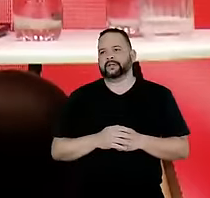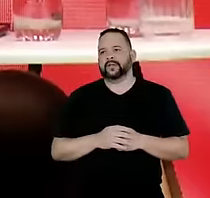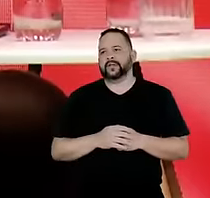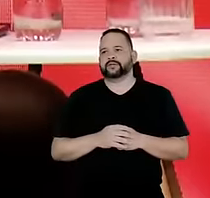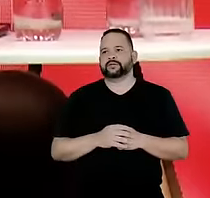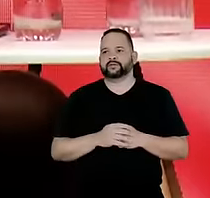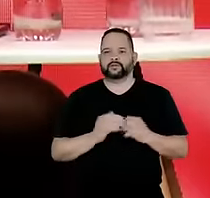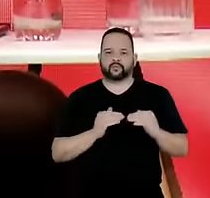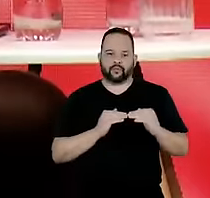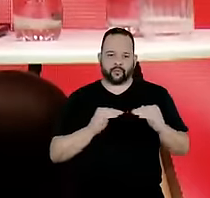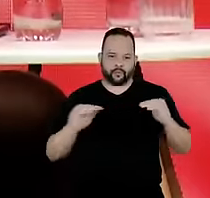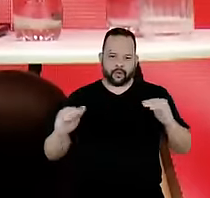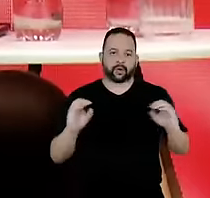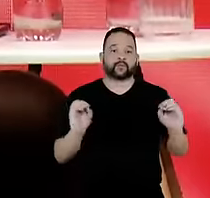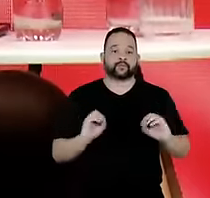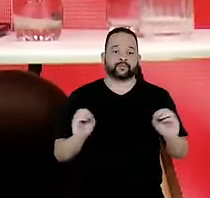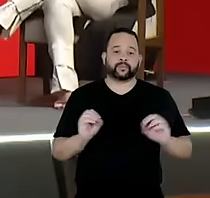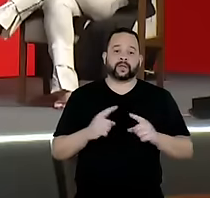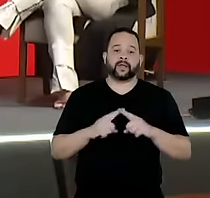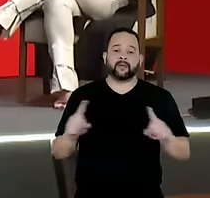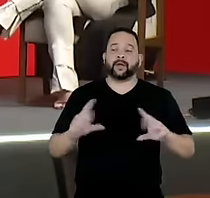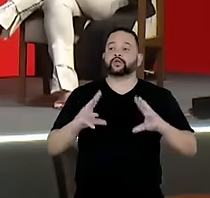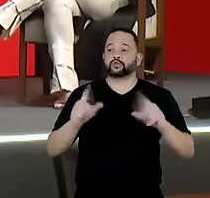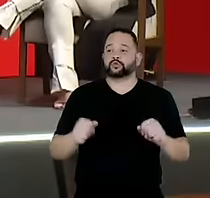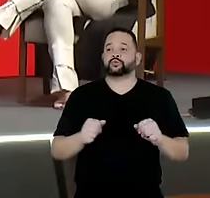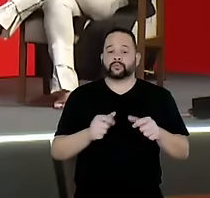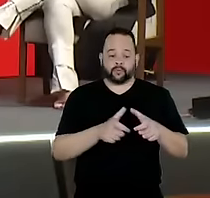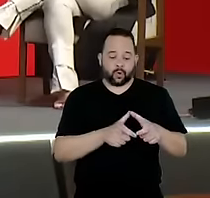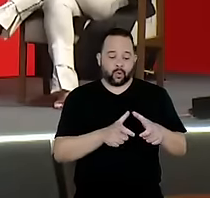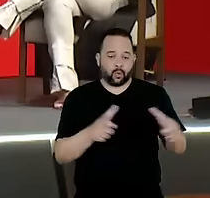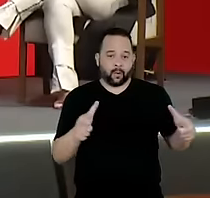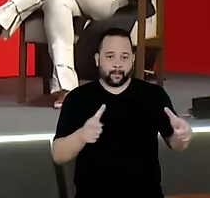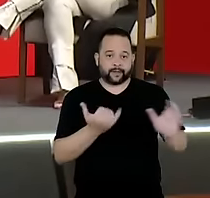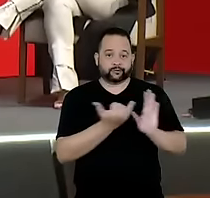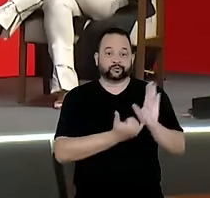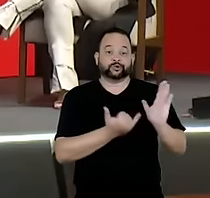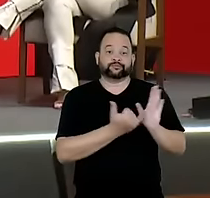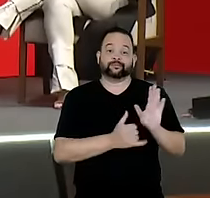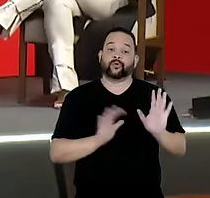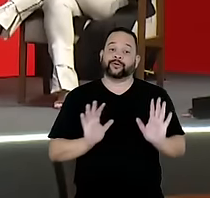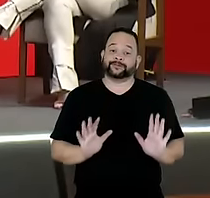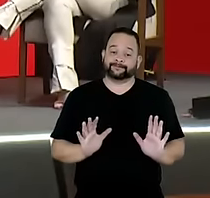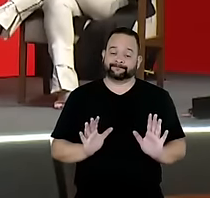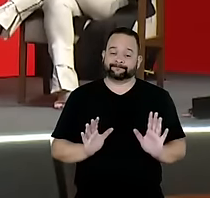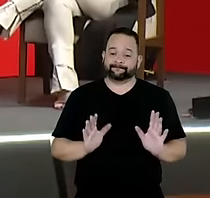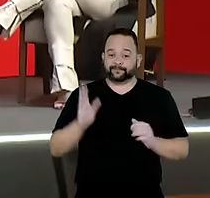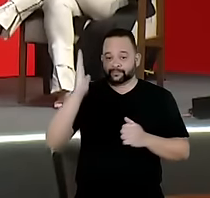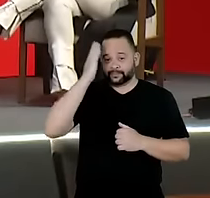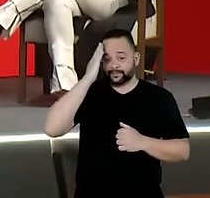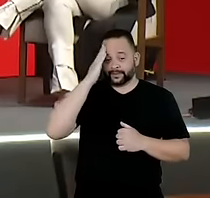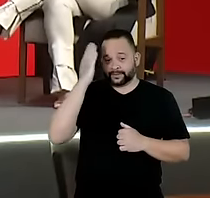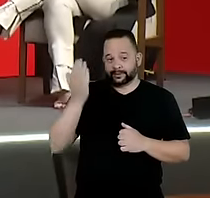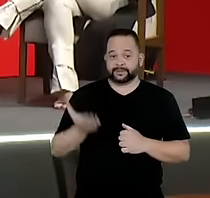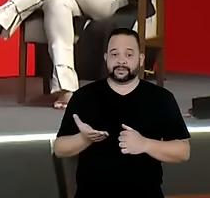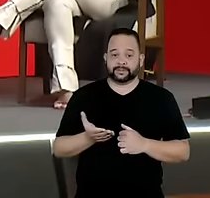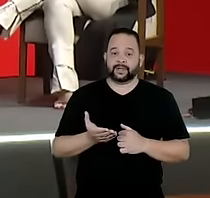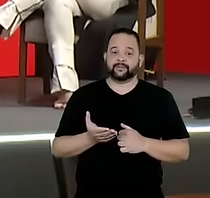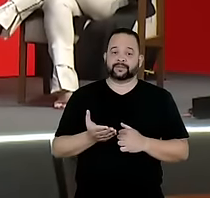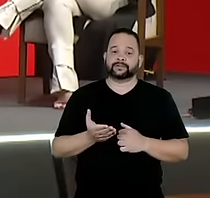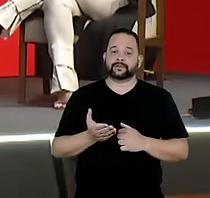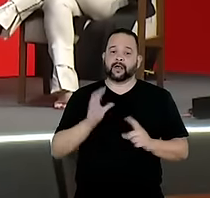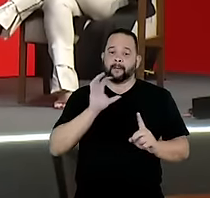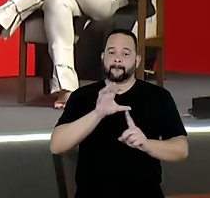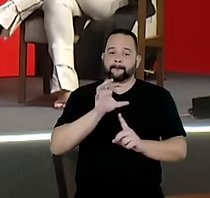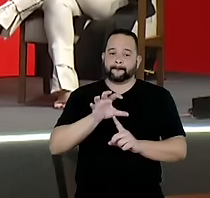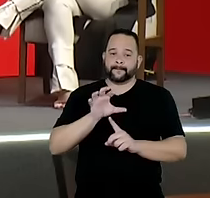né Ela é toda feita de aumento de Carga Tributária de um jeito ou de outro e isso a gente sabe que de certa forma pressiona um pouco as pressiona as